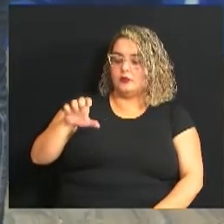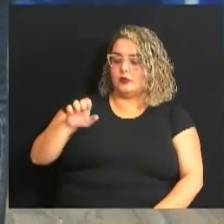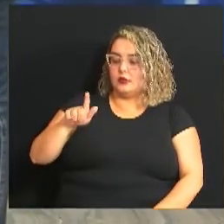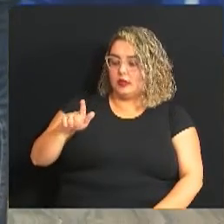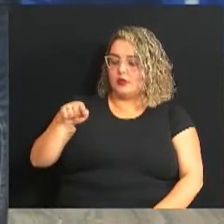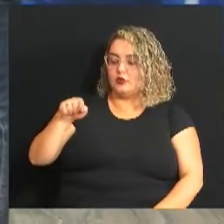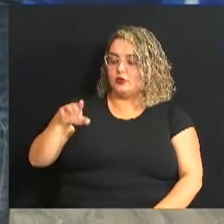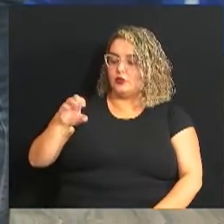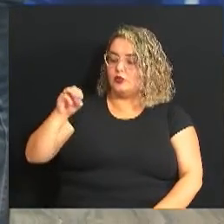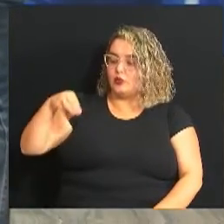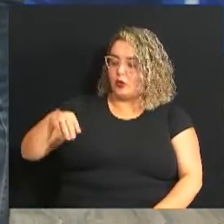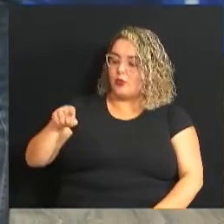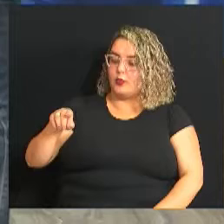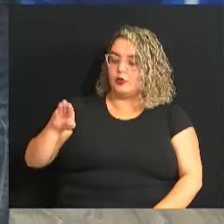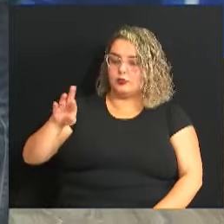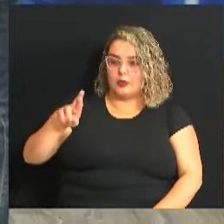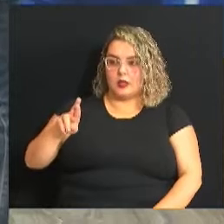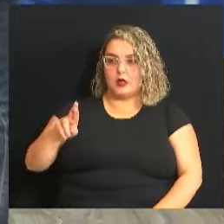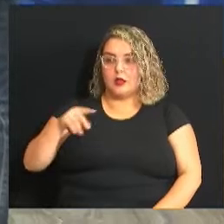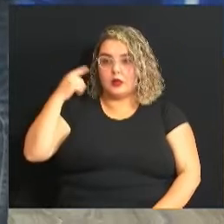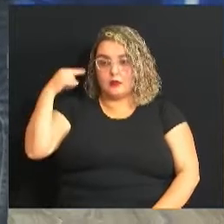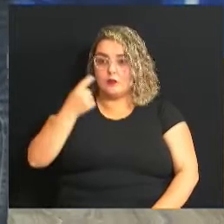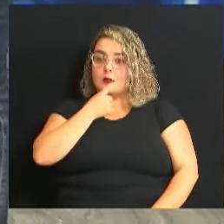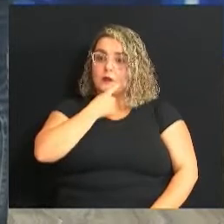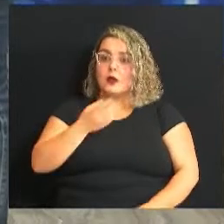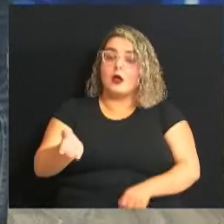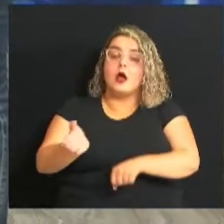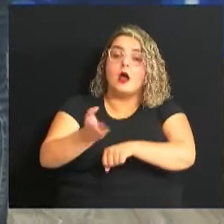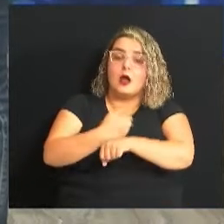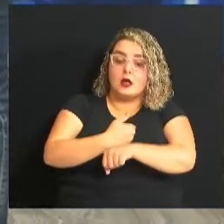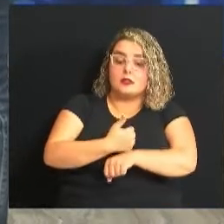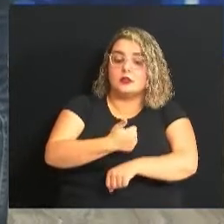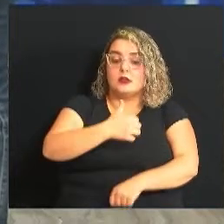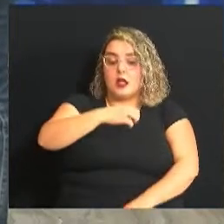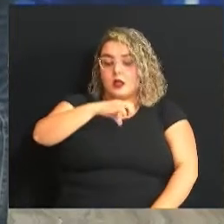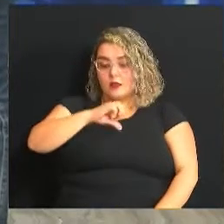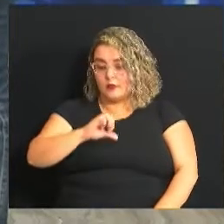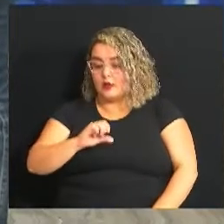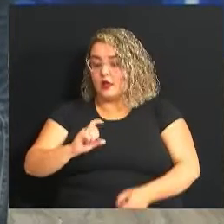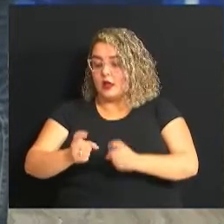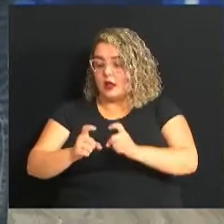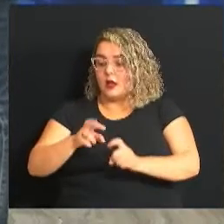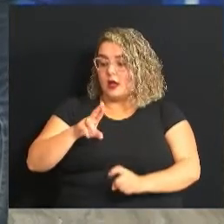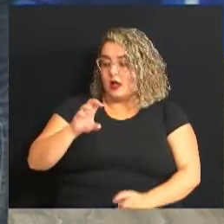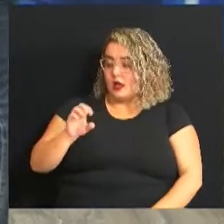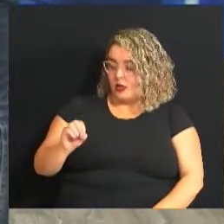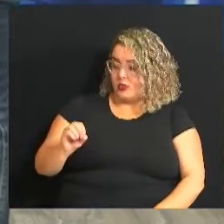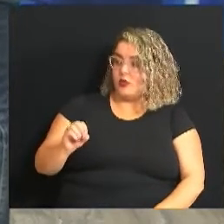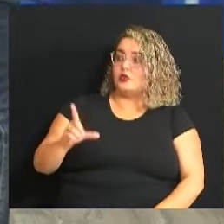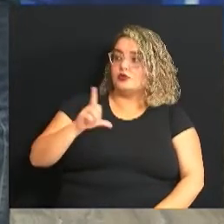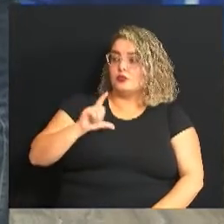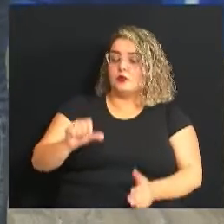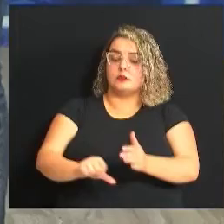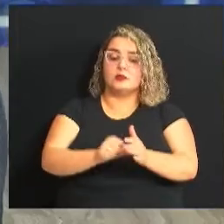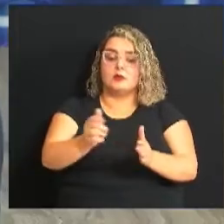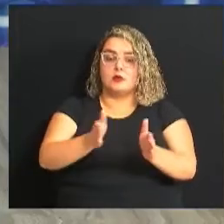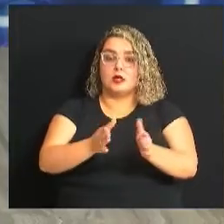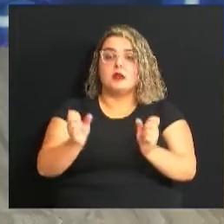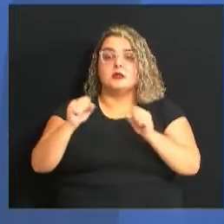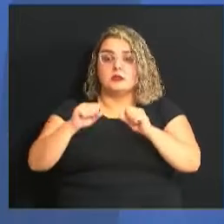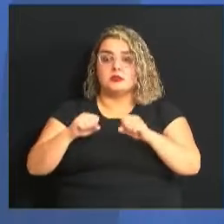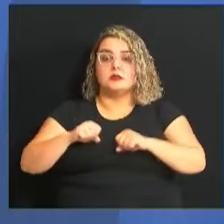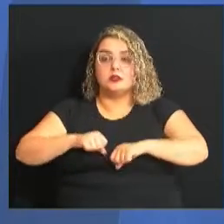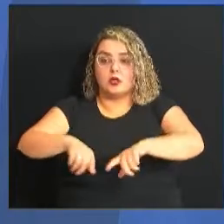www.campinas.sp.leg.br. E Mirna Abreu, um pouco antes da 19ª reunião ordinária, nós tivemos a primeira parte. Sim, o destaque